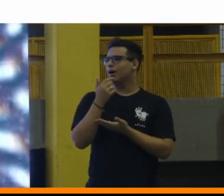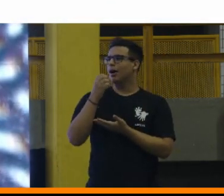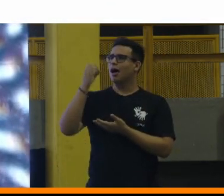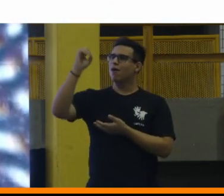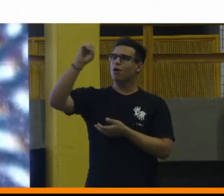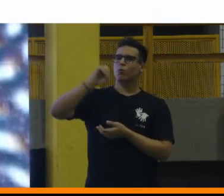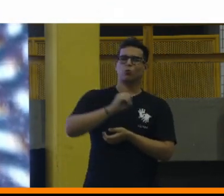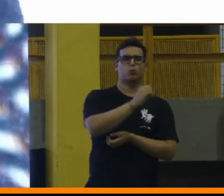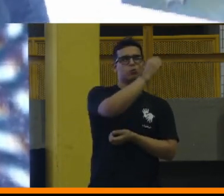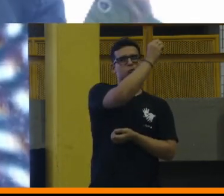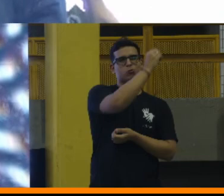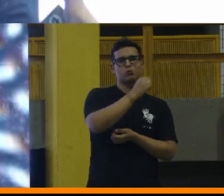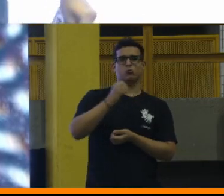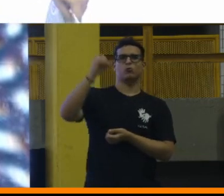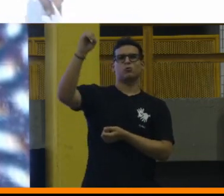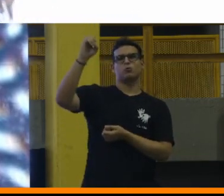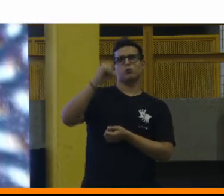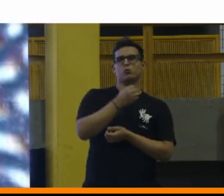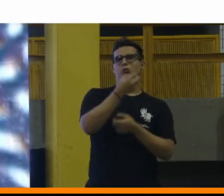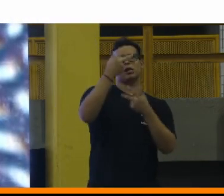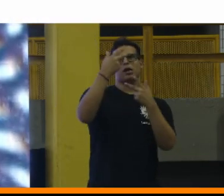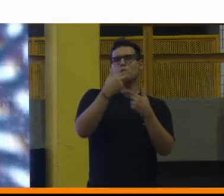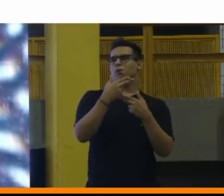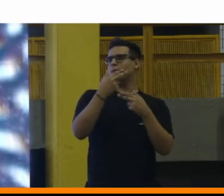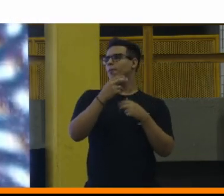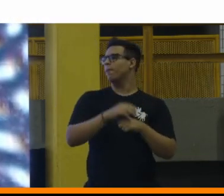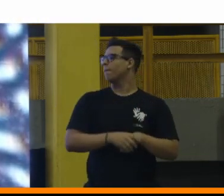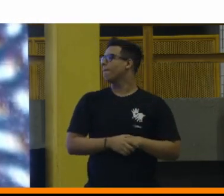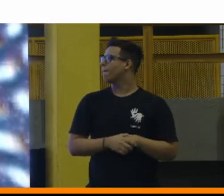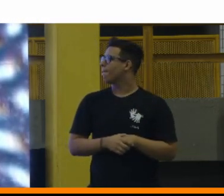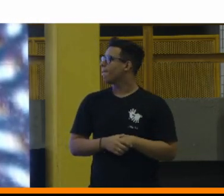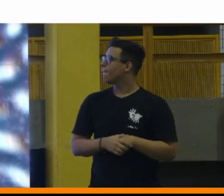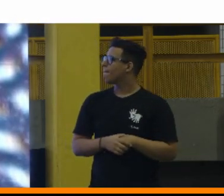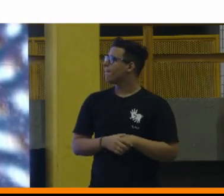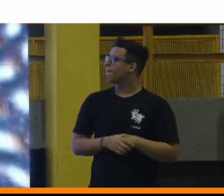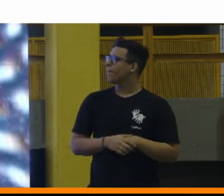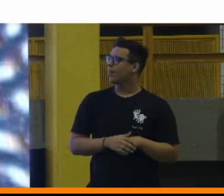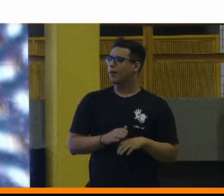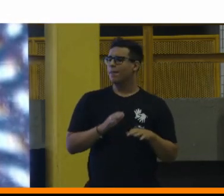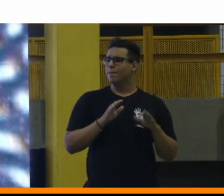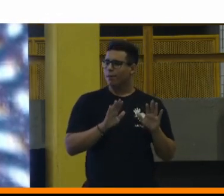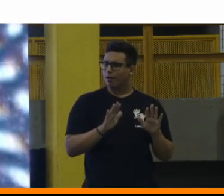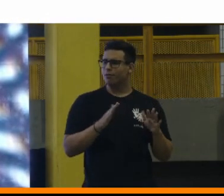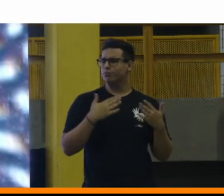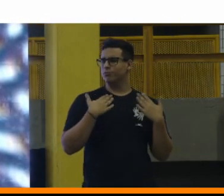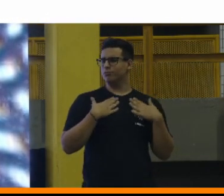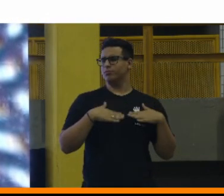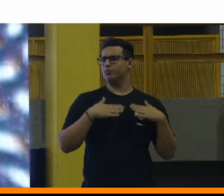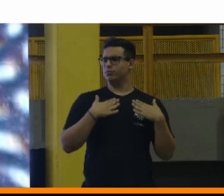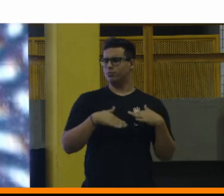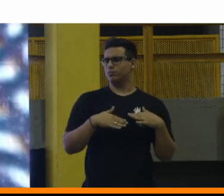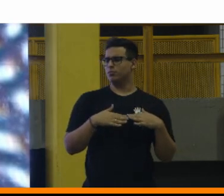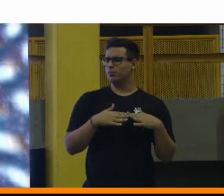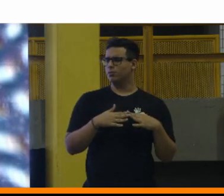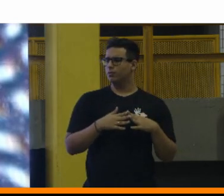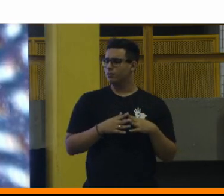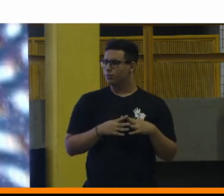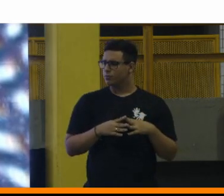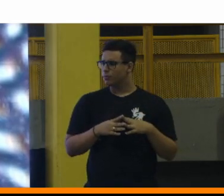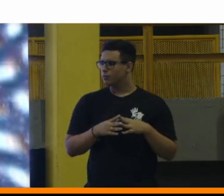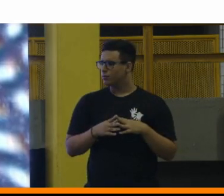retornando ao mesmo plano de antes. Mas calma lá, pega esse caso, ó.